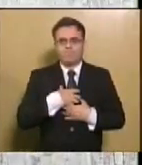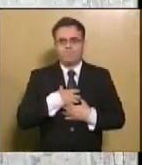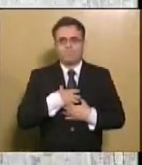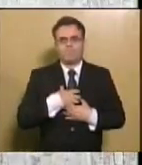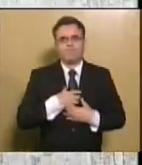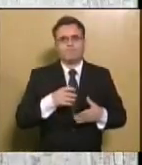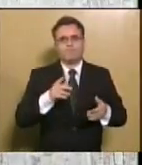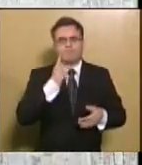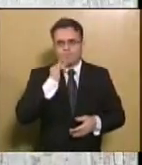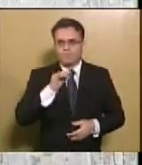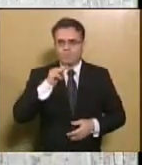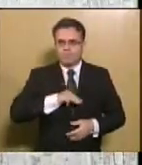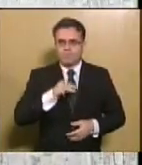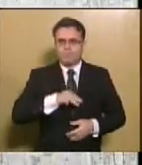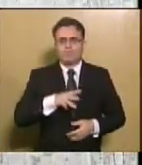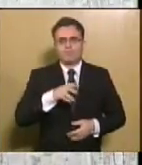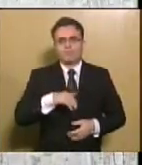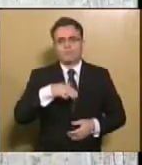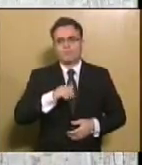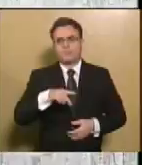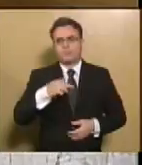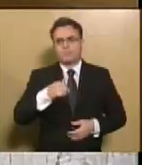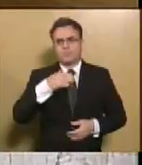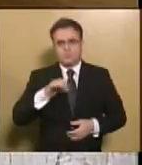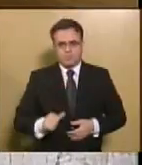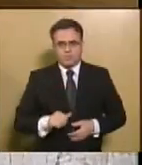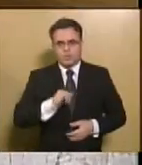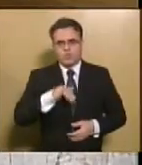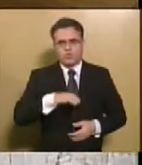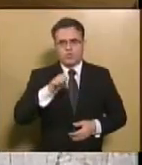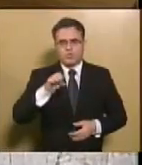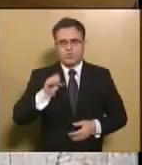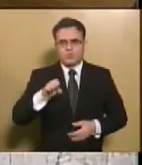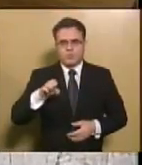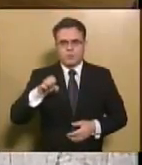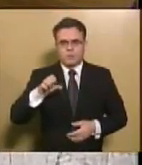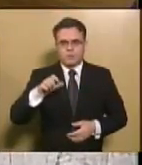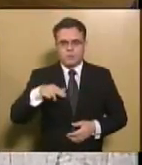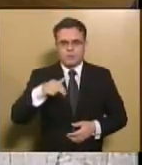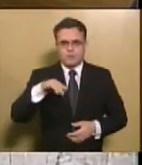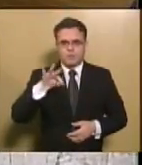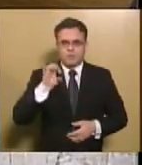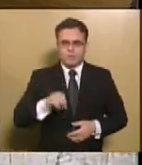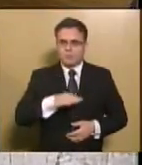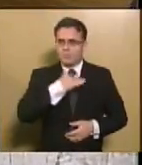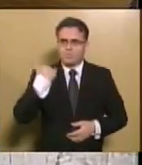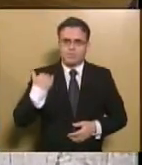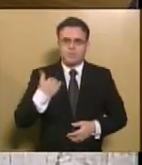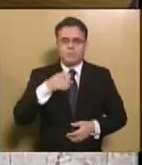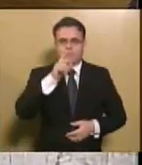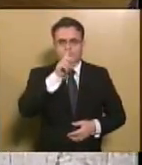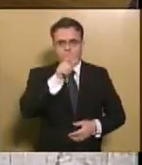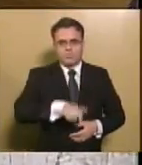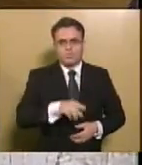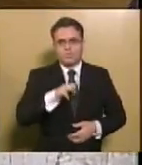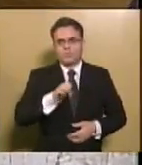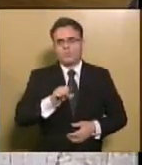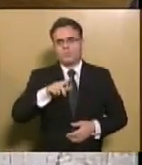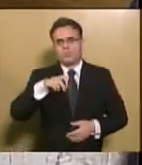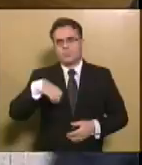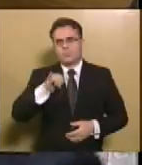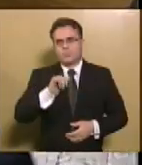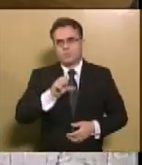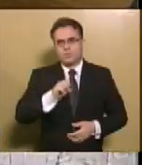Seus pais Marias da Graça Almeida Oliveira e José Nilton Almeida de Oliveira, pelo falecimento do senhor Wesley Sidney Almeida de